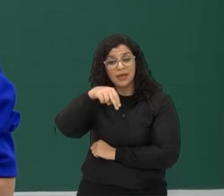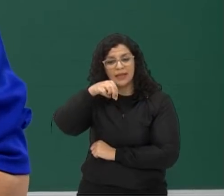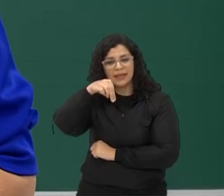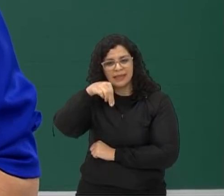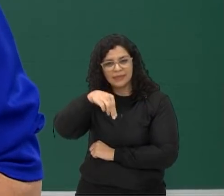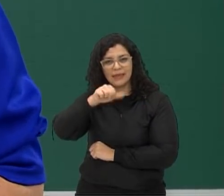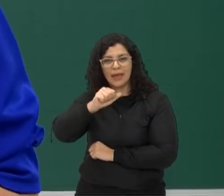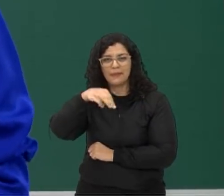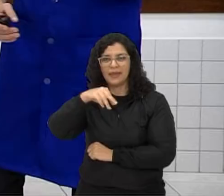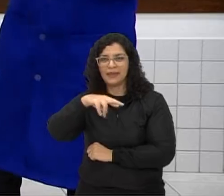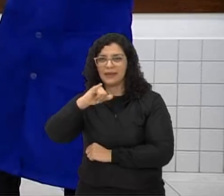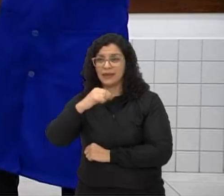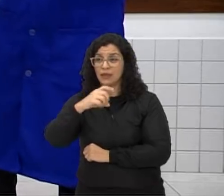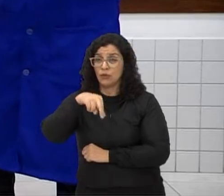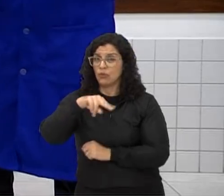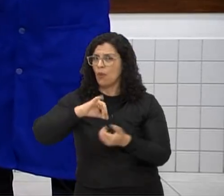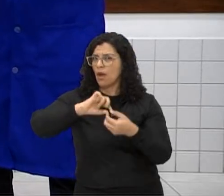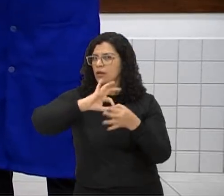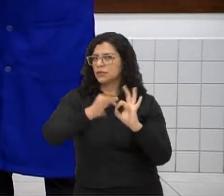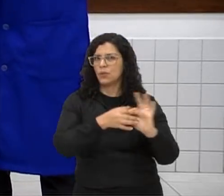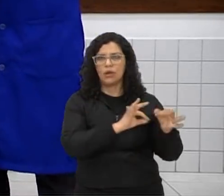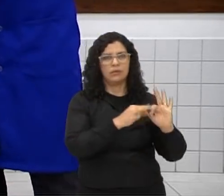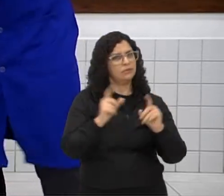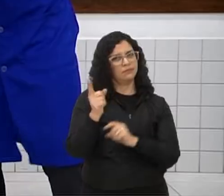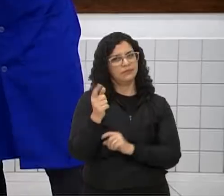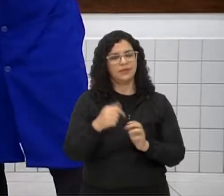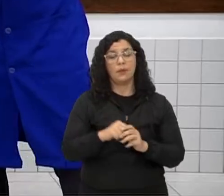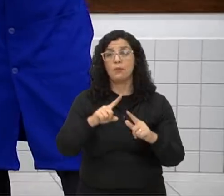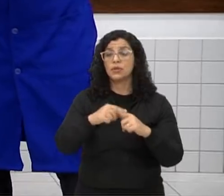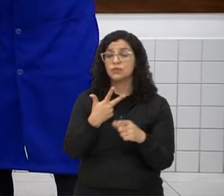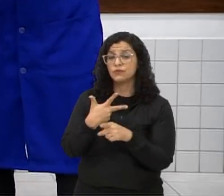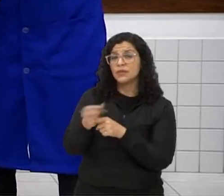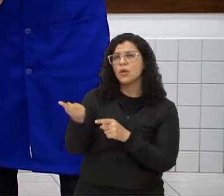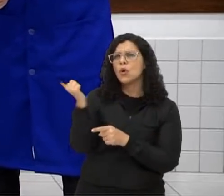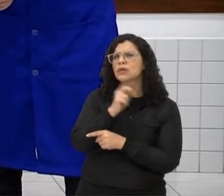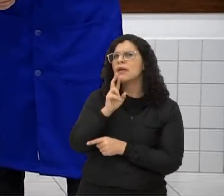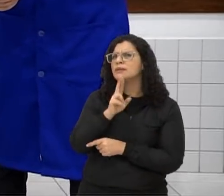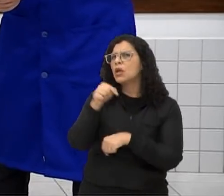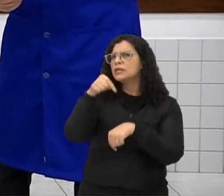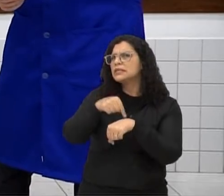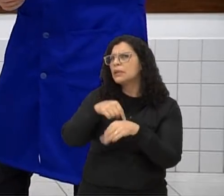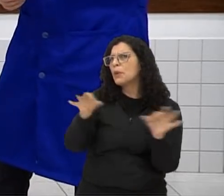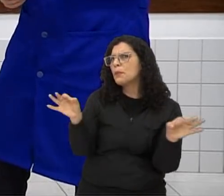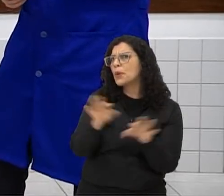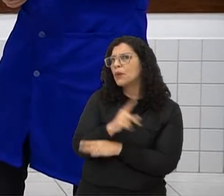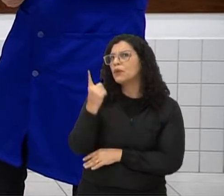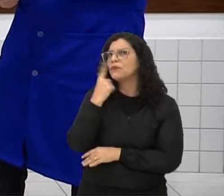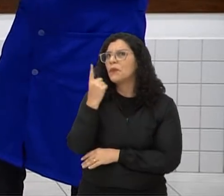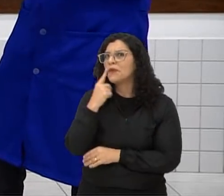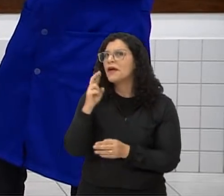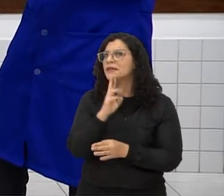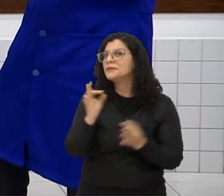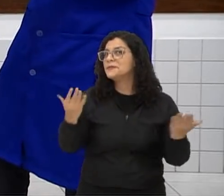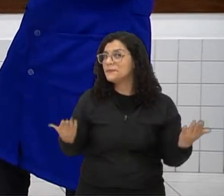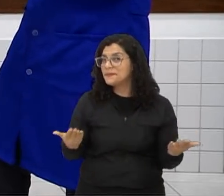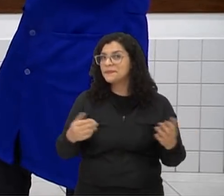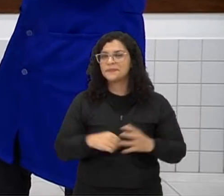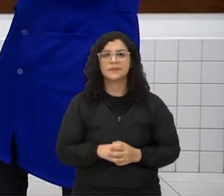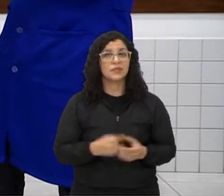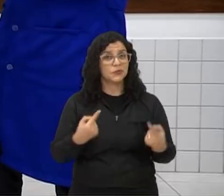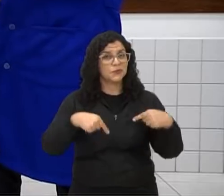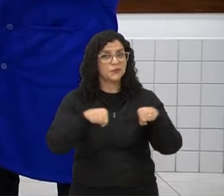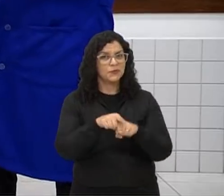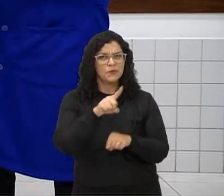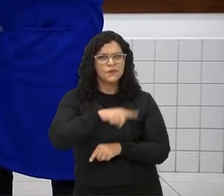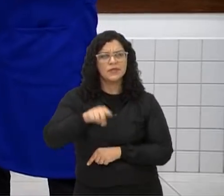não é um esporte olímpico, tá bom? Então, venceu o nosso tempo aqui do nosso quiz e,